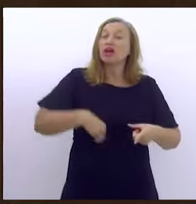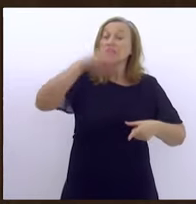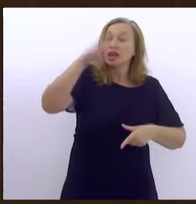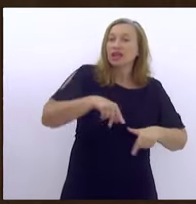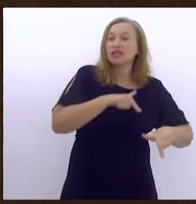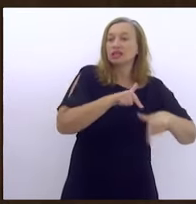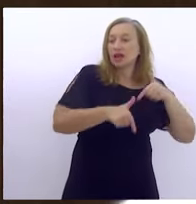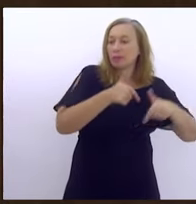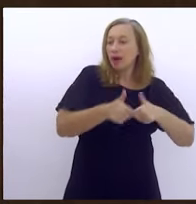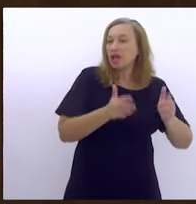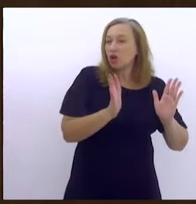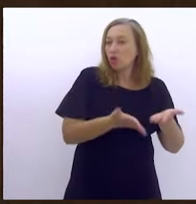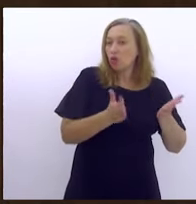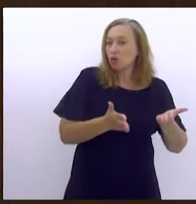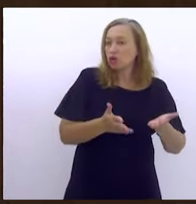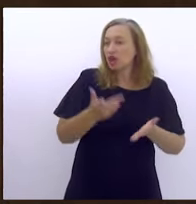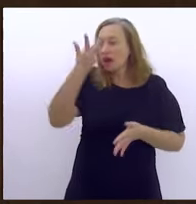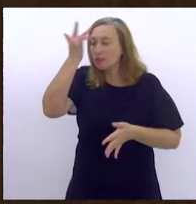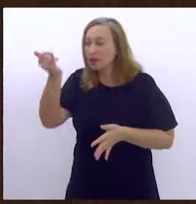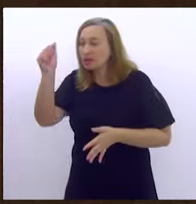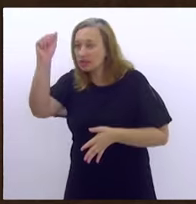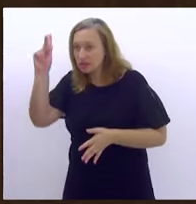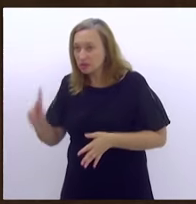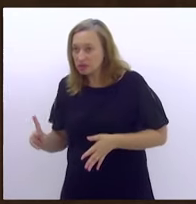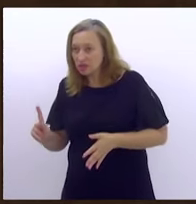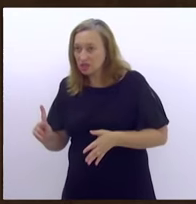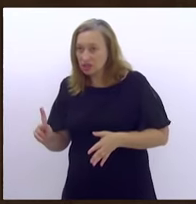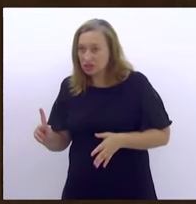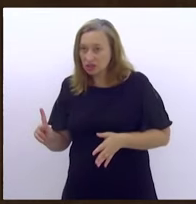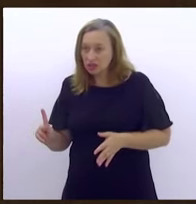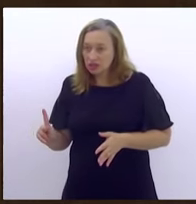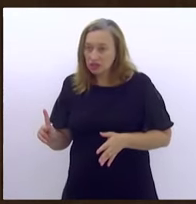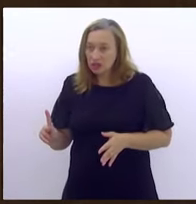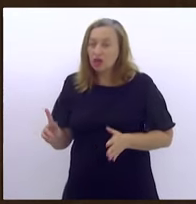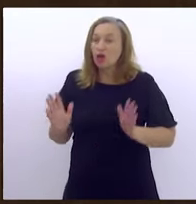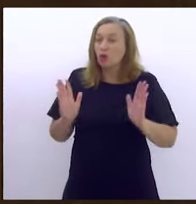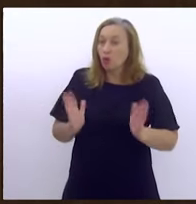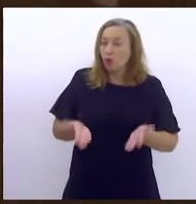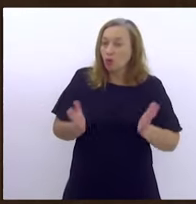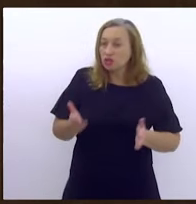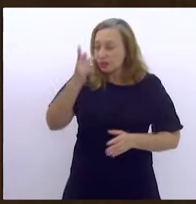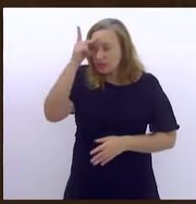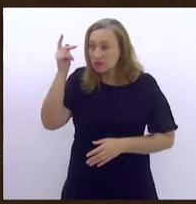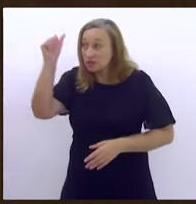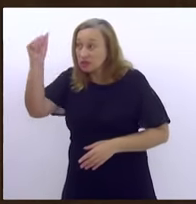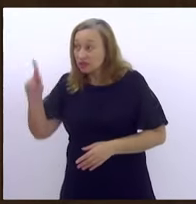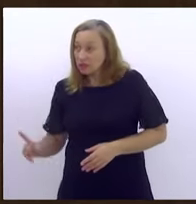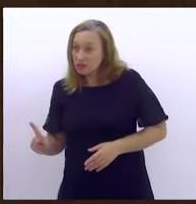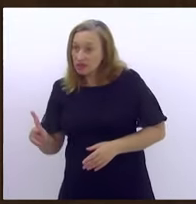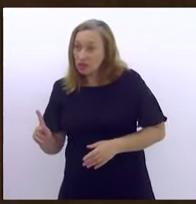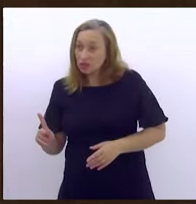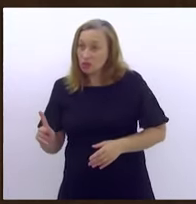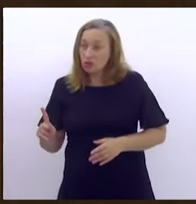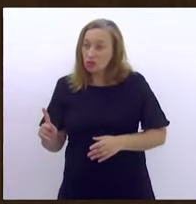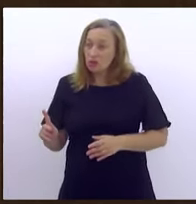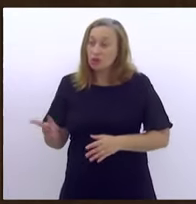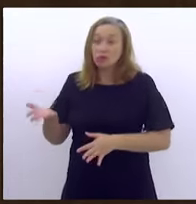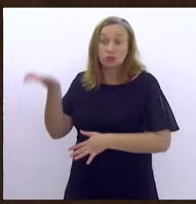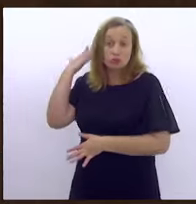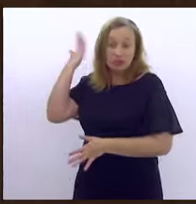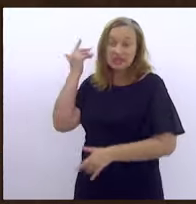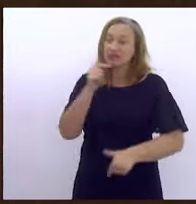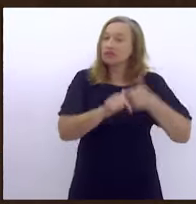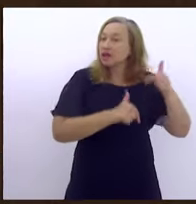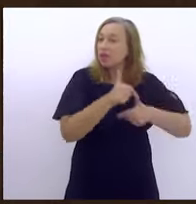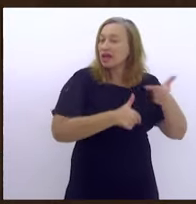amanhã, o veterano que está hoje aí, na reserva, é aquele que estava nas ruas ontem, e a gente precisa